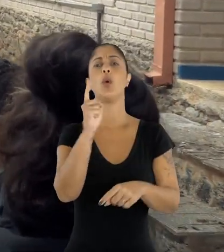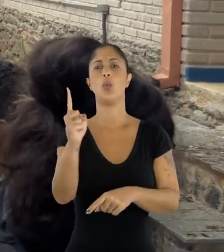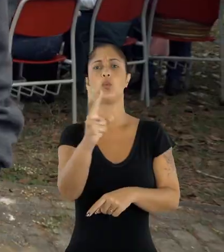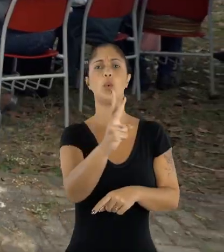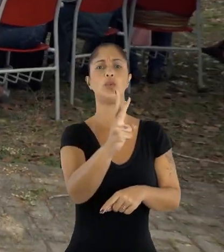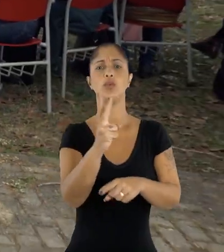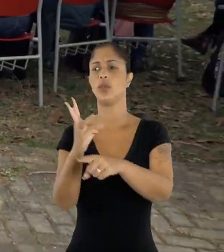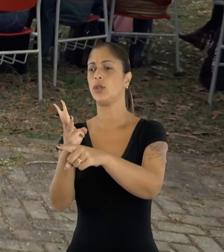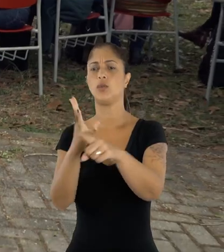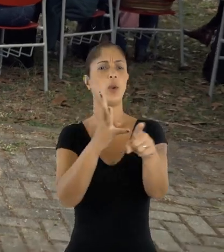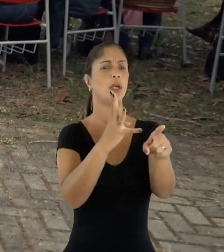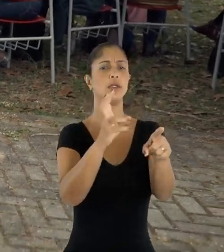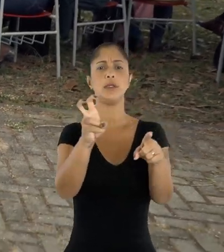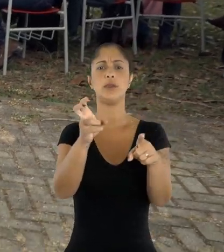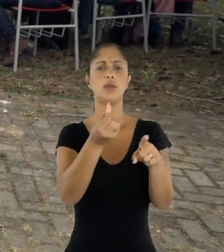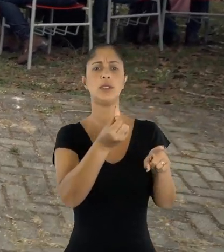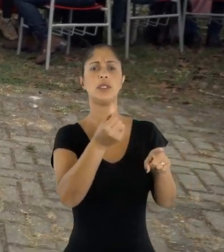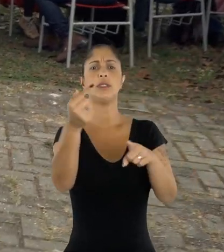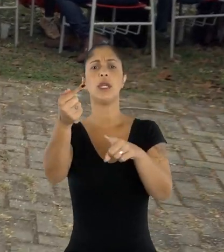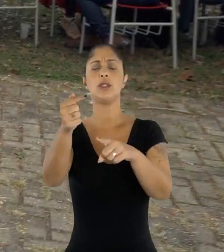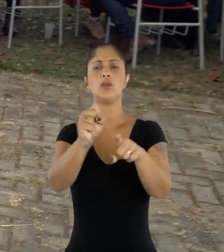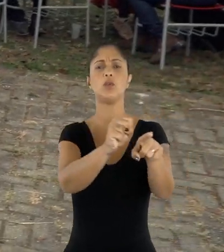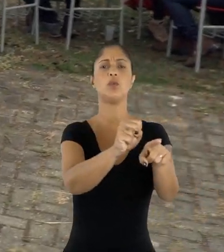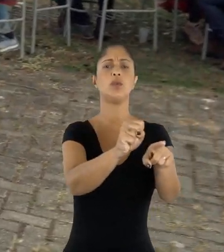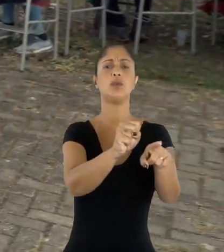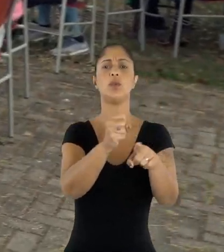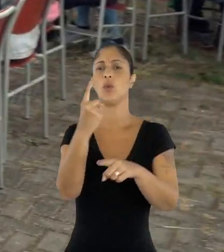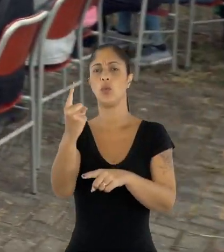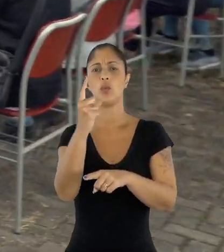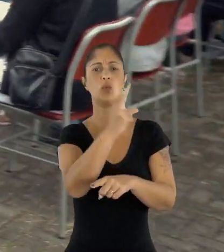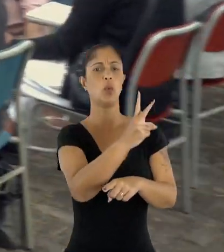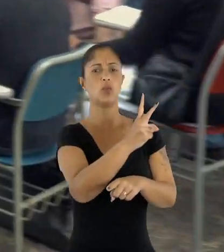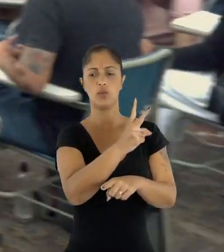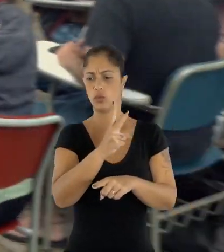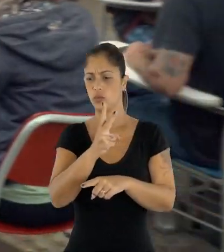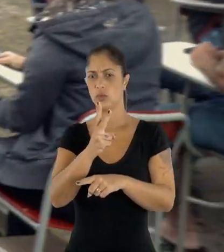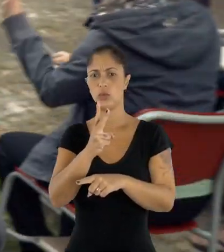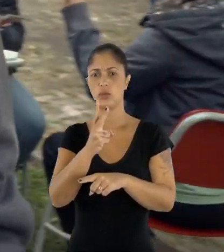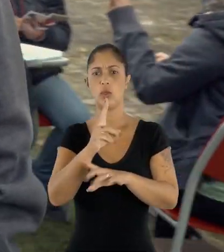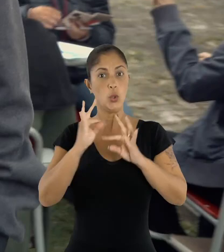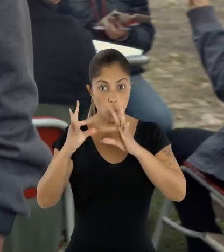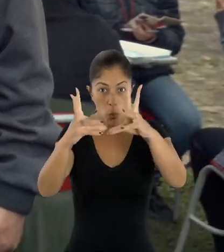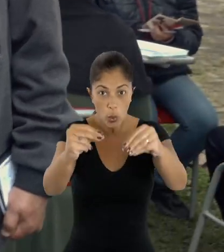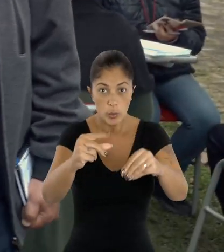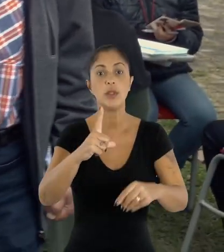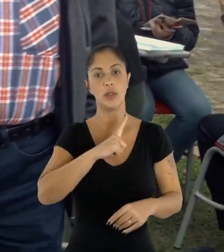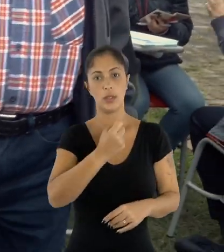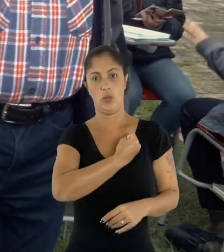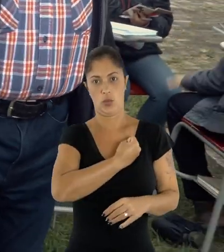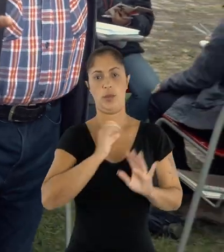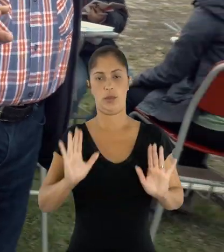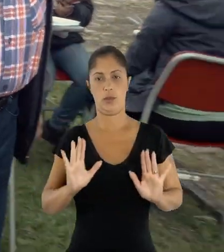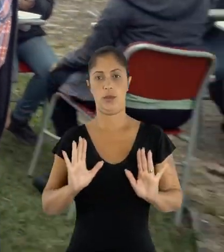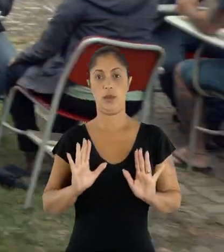8. 1, 2, 3, 4, 5, 6, 7, 8. 1, 2. Sentados em dupla. Todo mundo